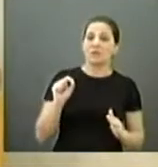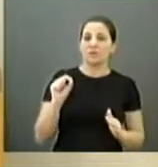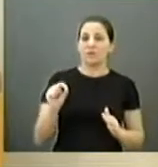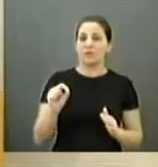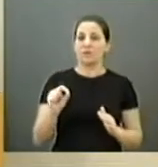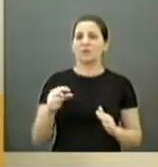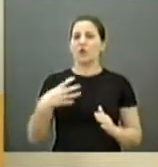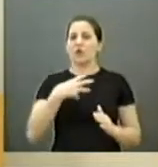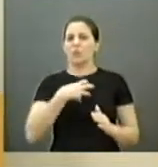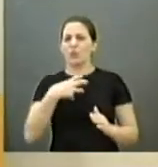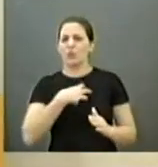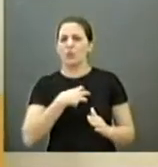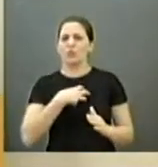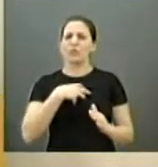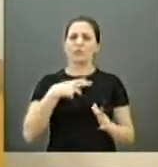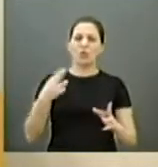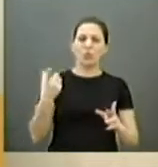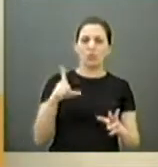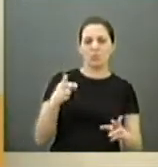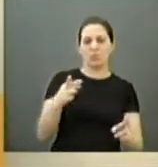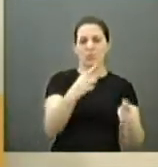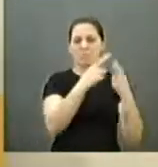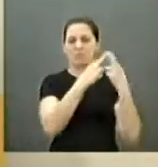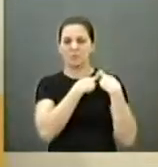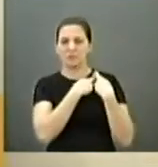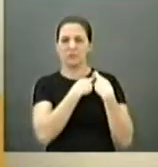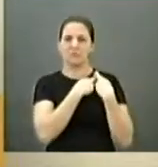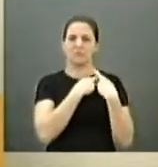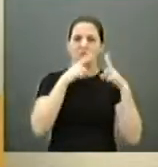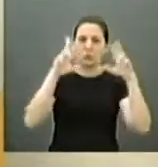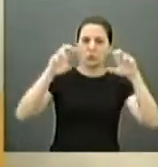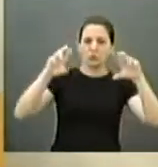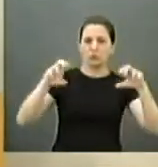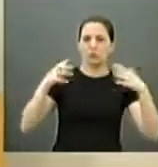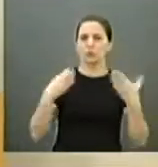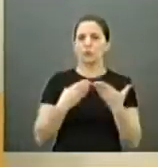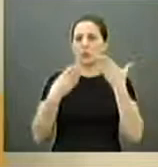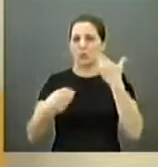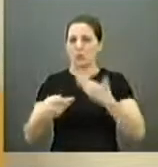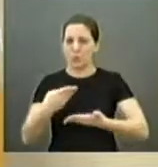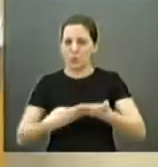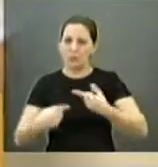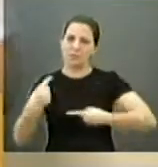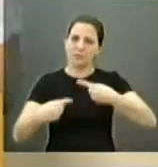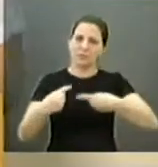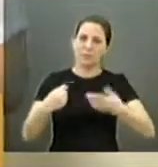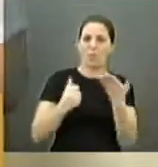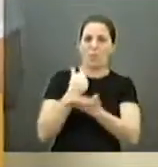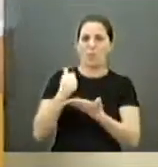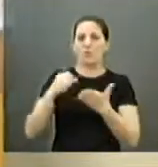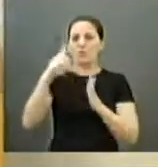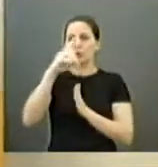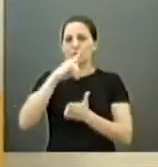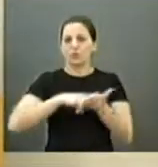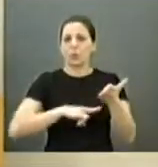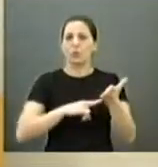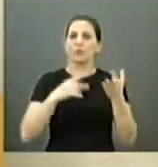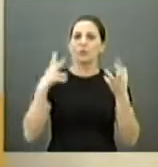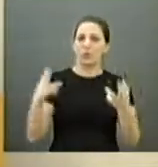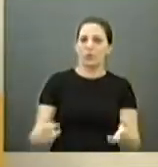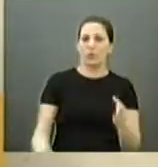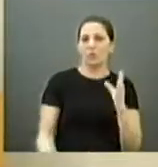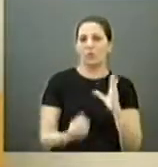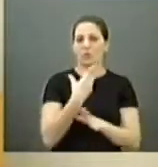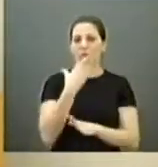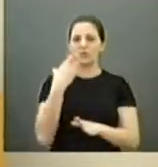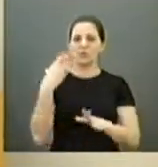alguma postura leviana ou irresponsável de trazer um assunto à tona sem poder estar fundamentado, documentado, como foi o caso